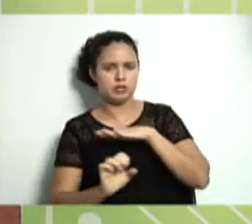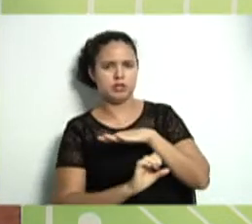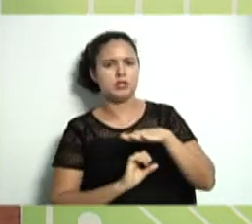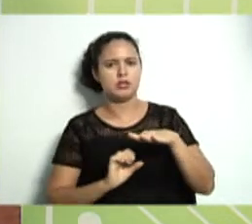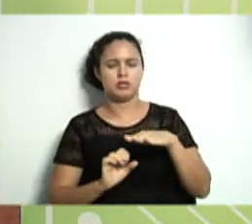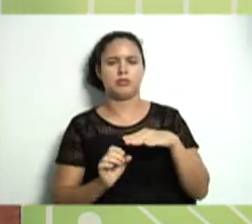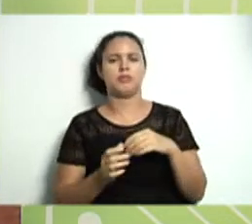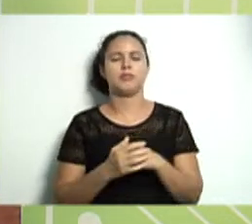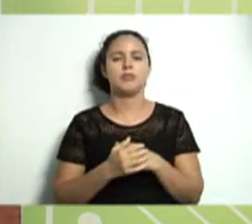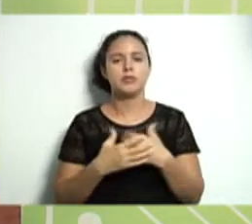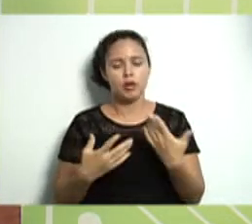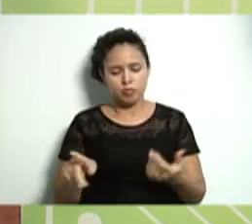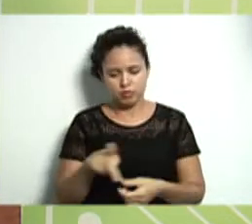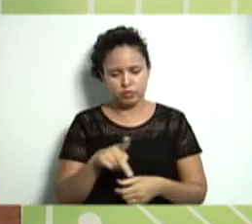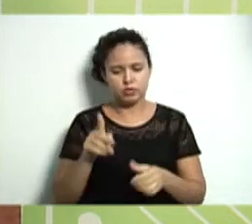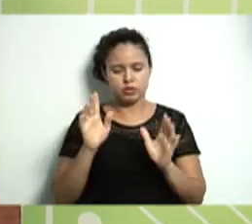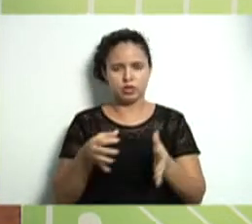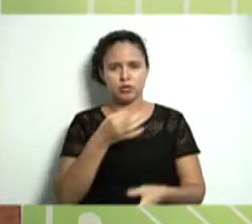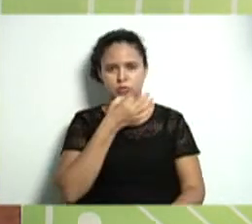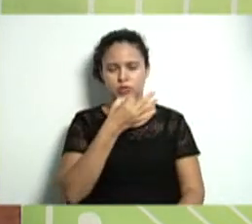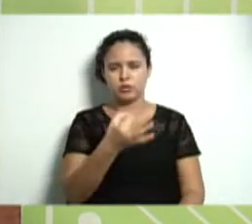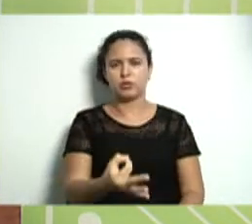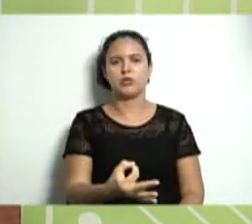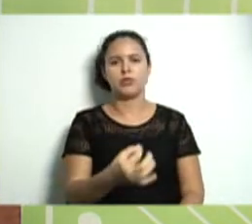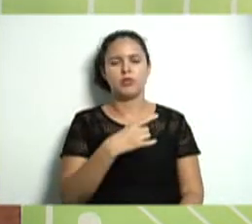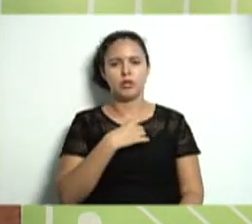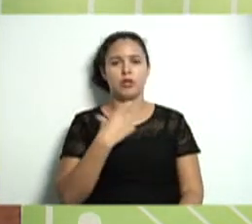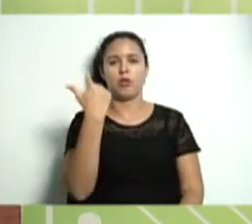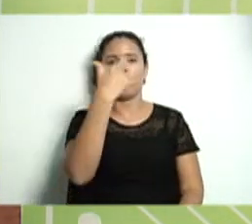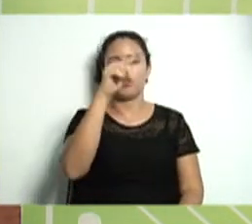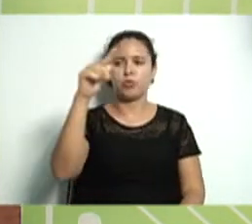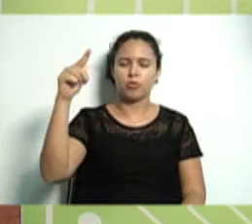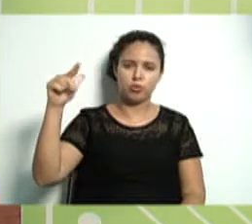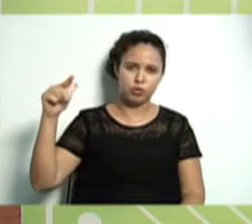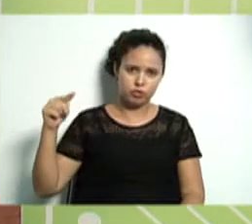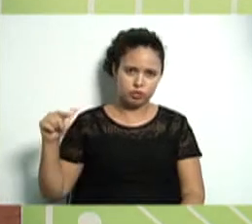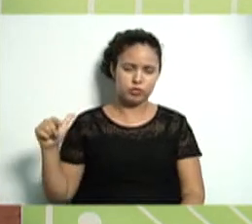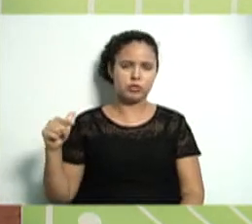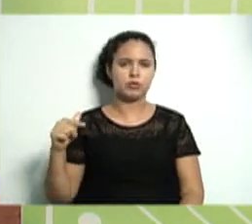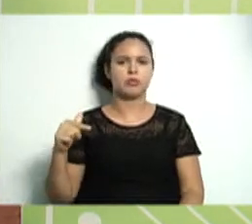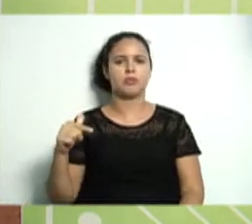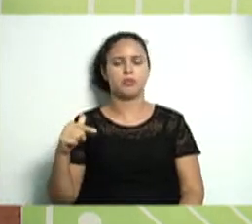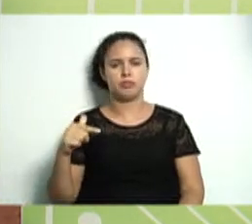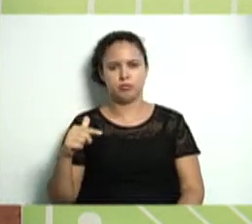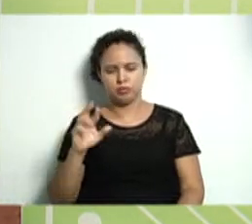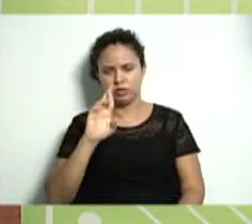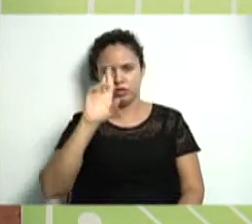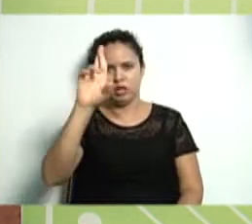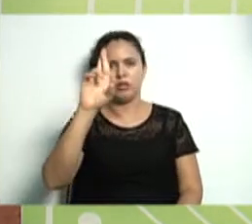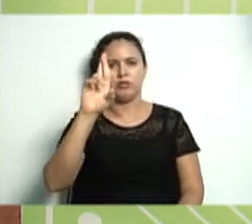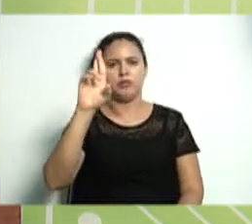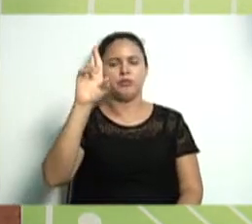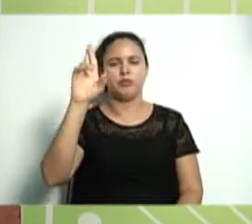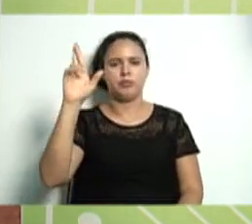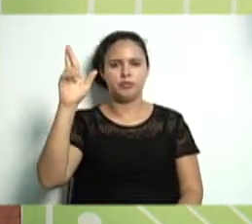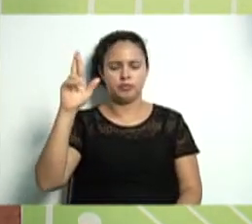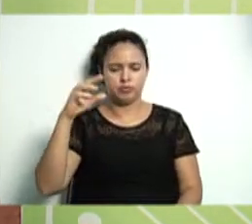professor Eliane comentou que existem outros donos desses meios de produção, que não são